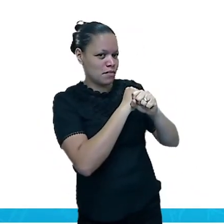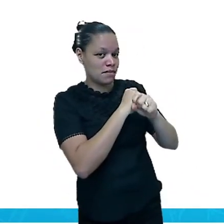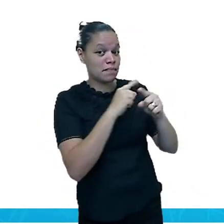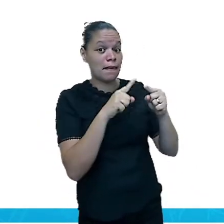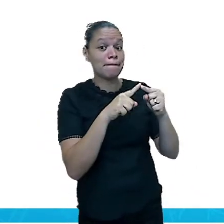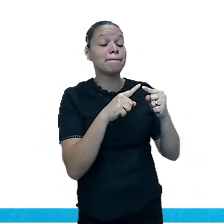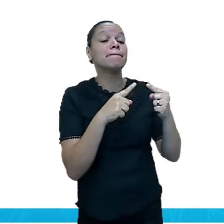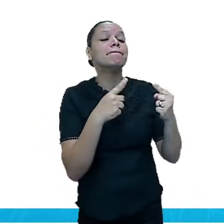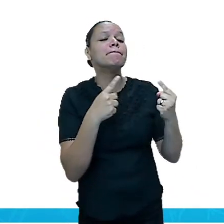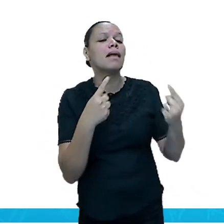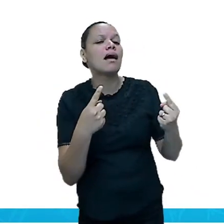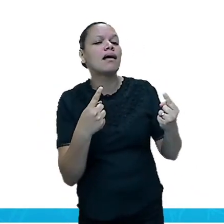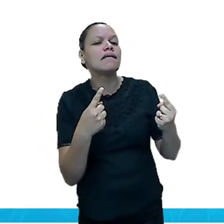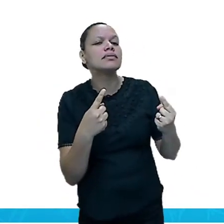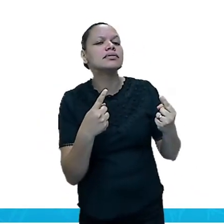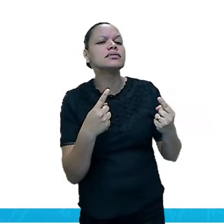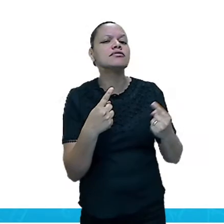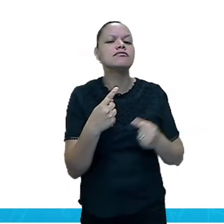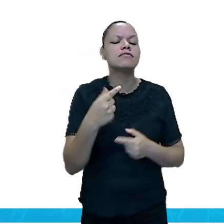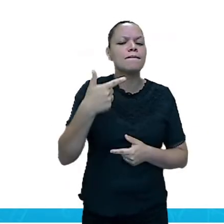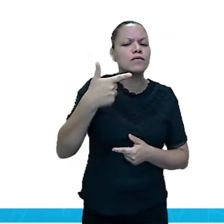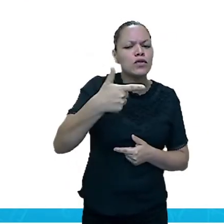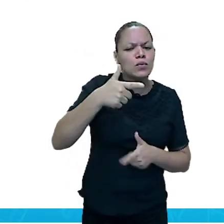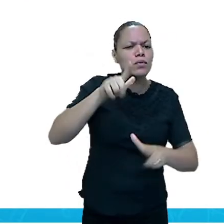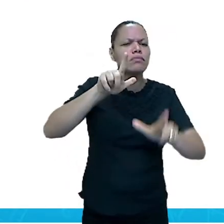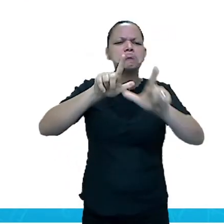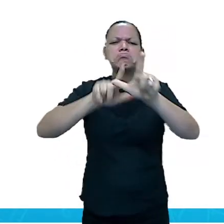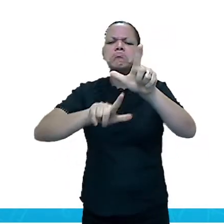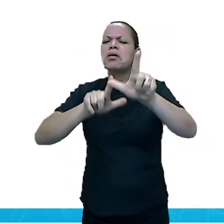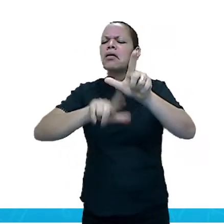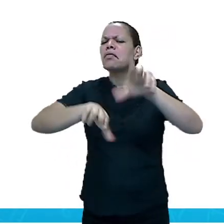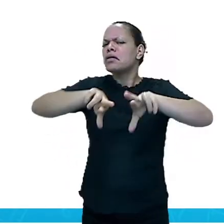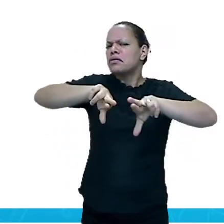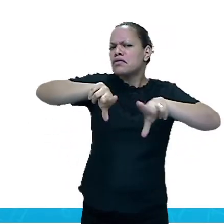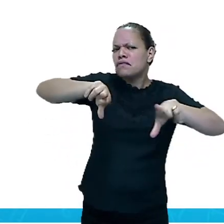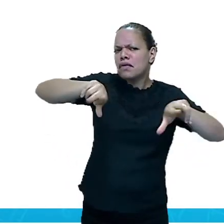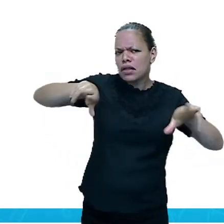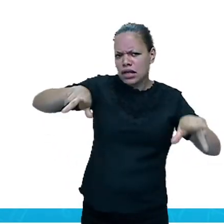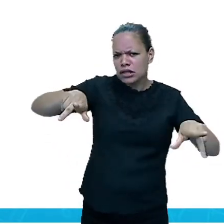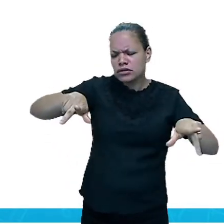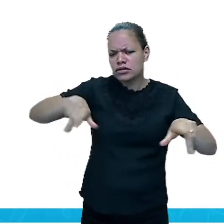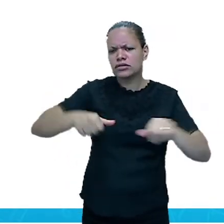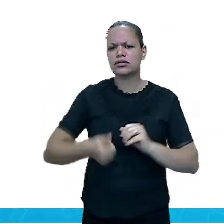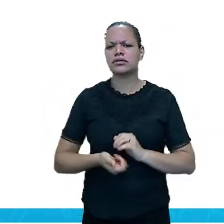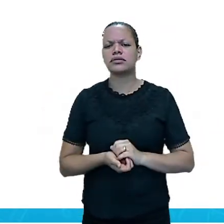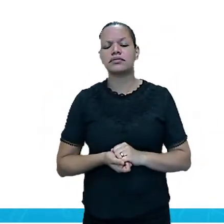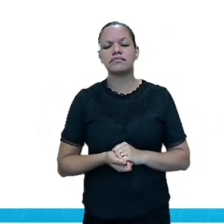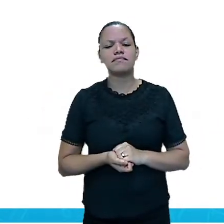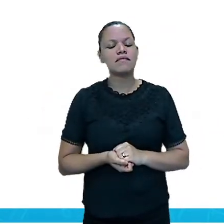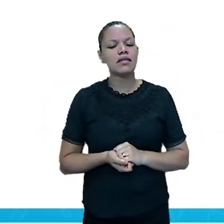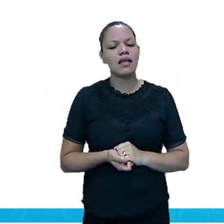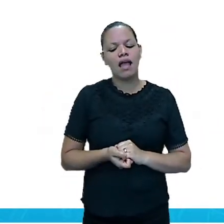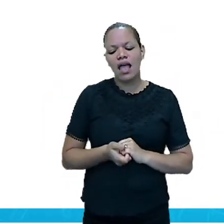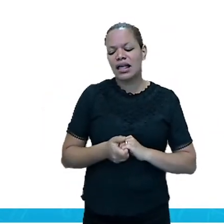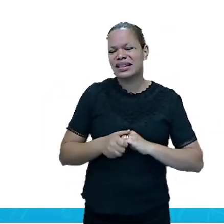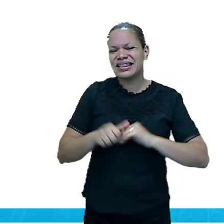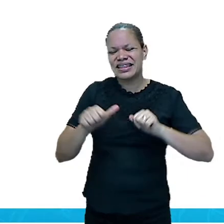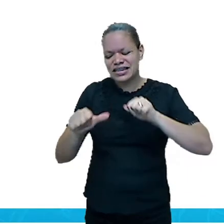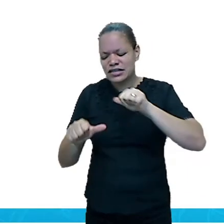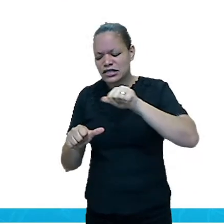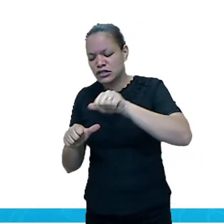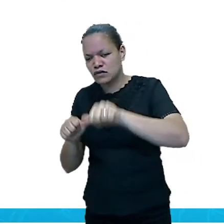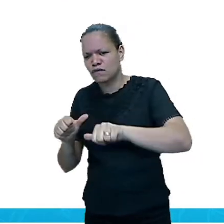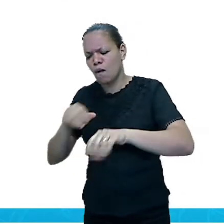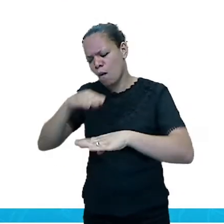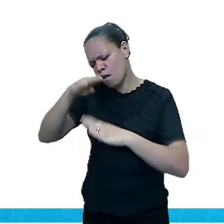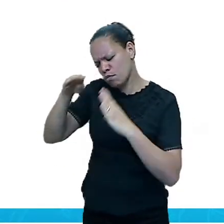quê? Somar os seus valores. Como a gente vai fazer isso na prática? Vamos fazer, então, construir aqui os algarismos